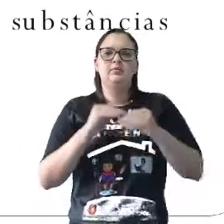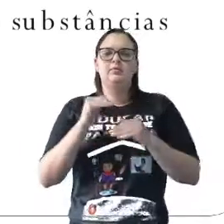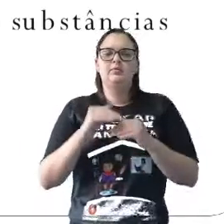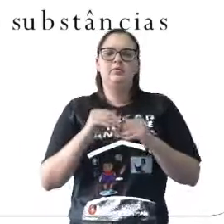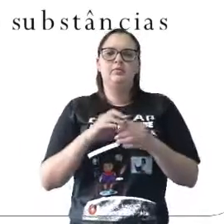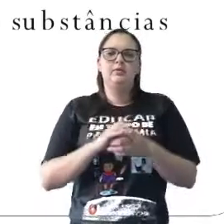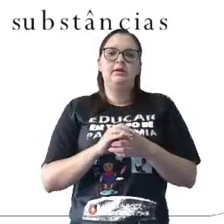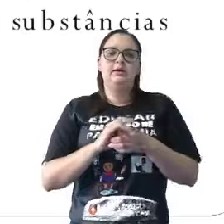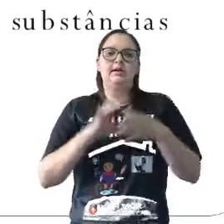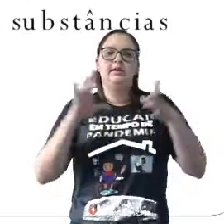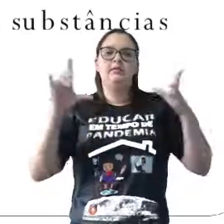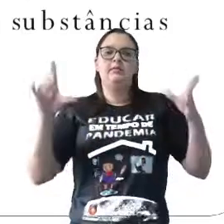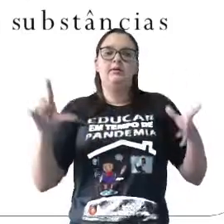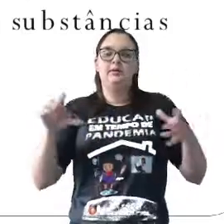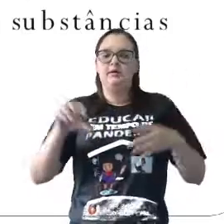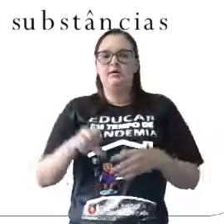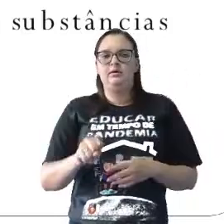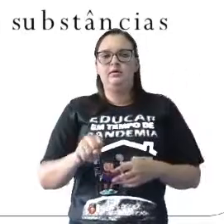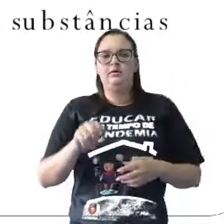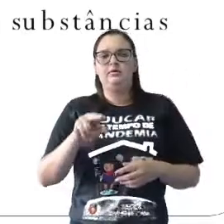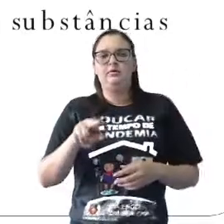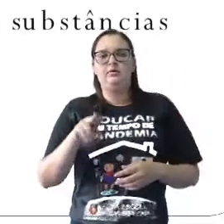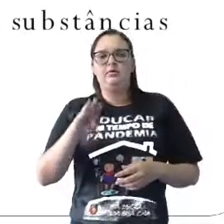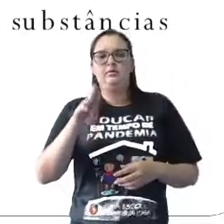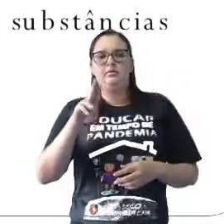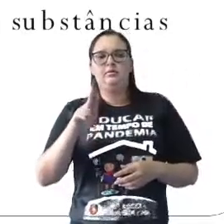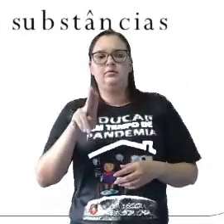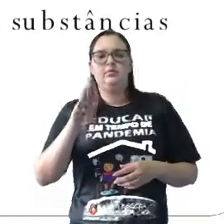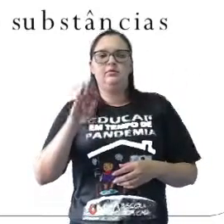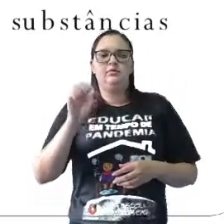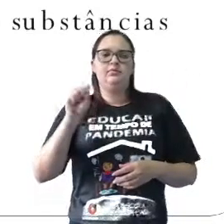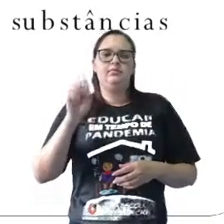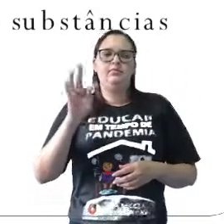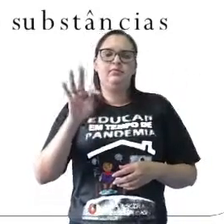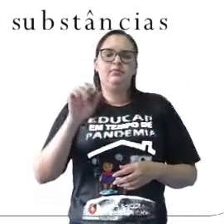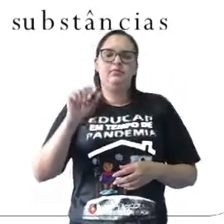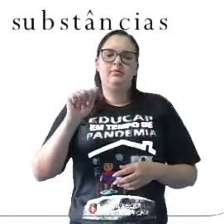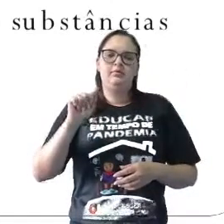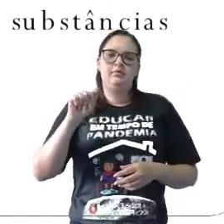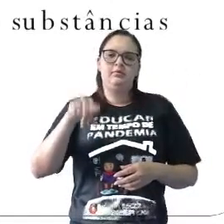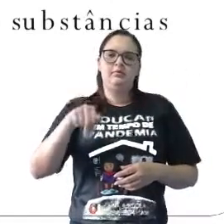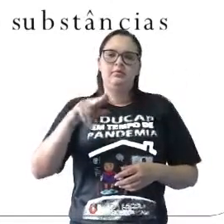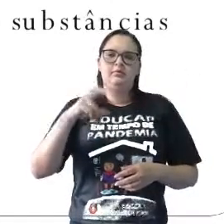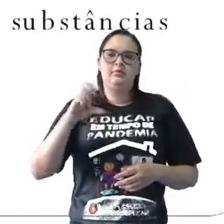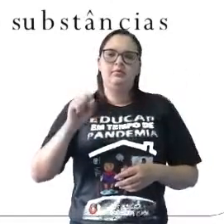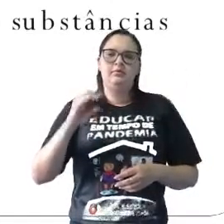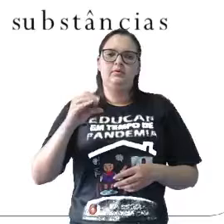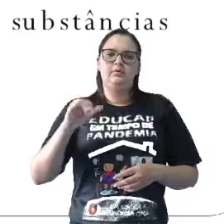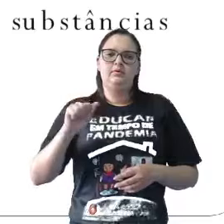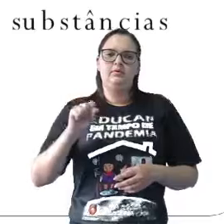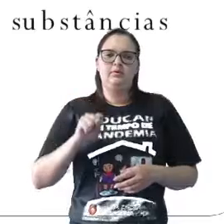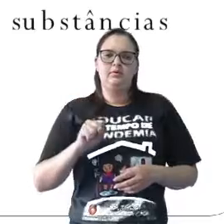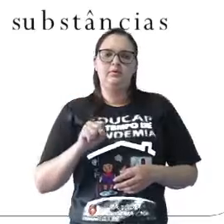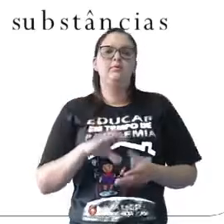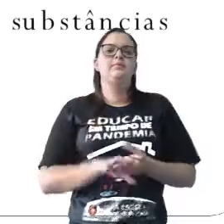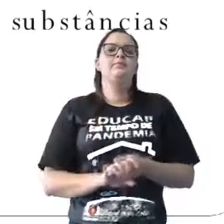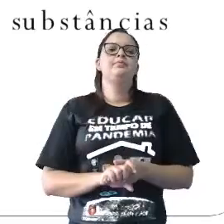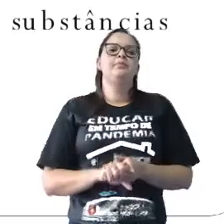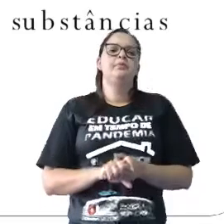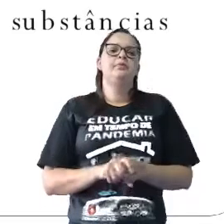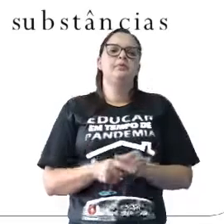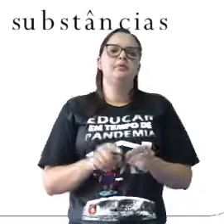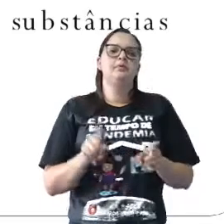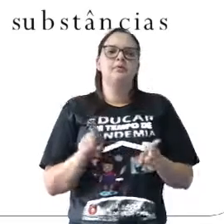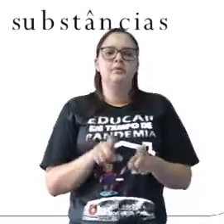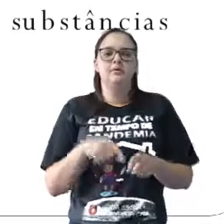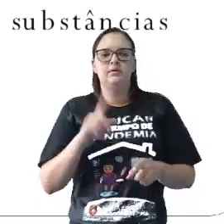de glândulas. Existem as glândulas exócrinas, que são as glândulas que produzem e liberam substâncias para fora do